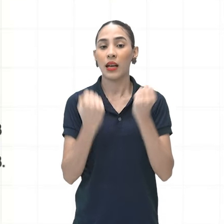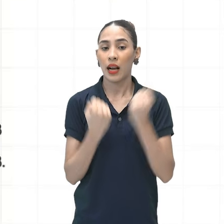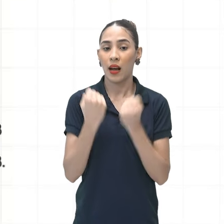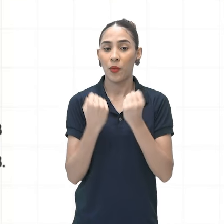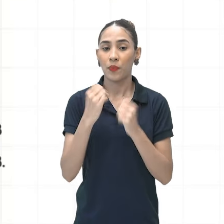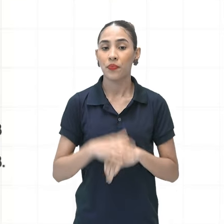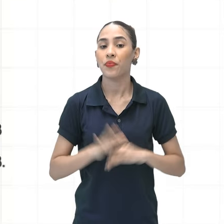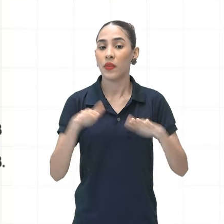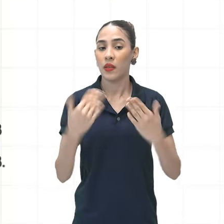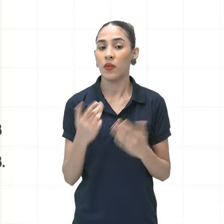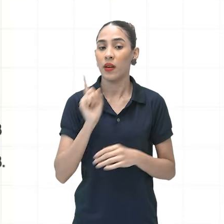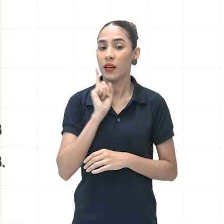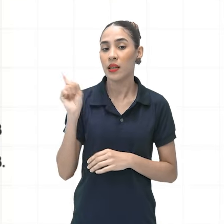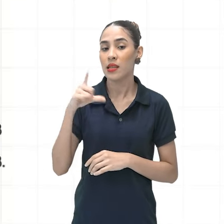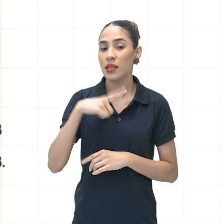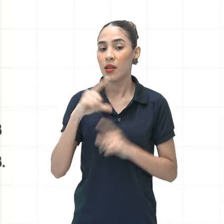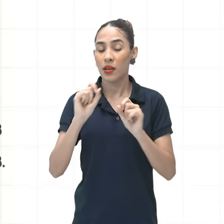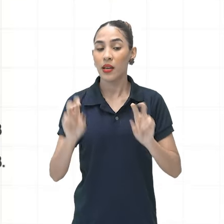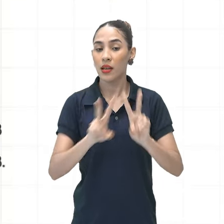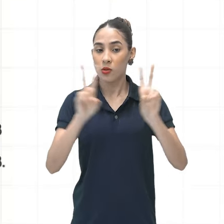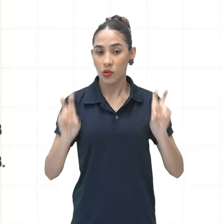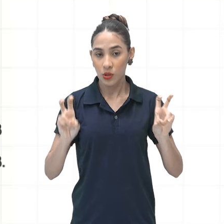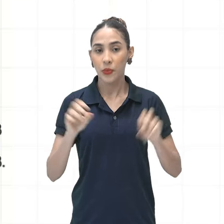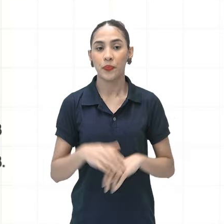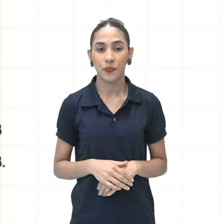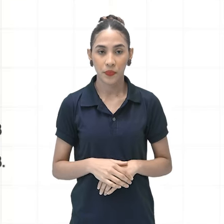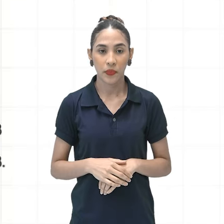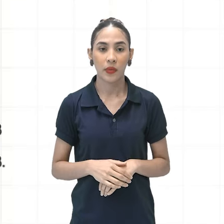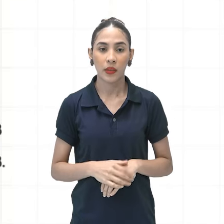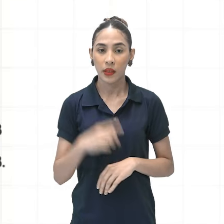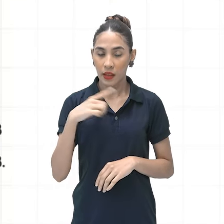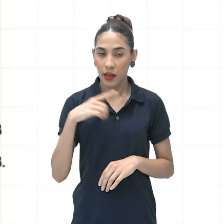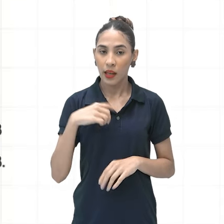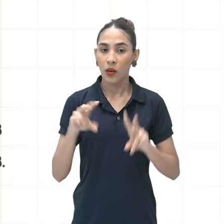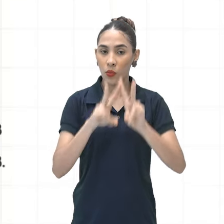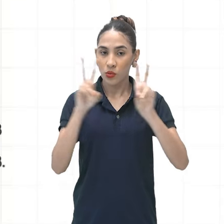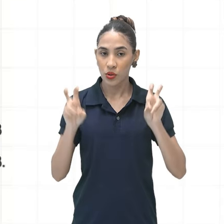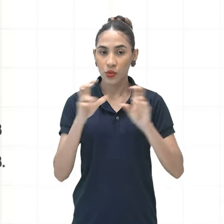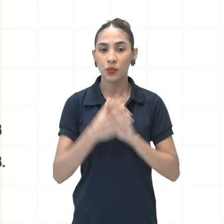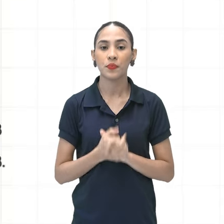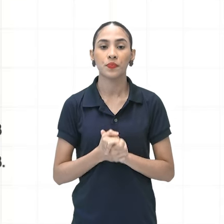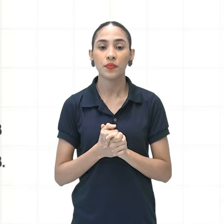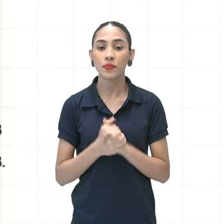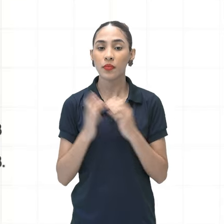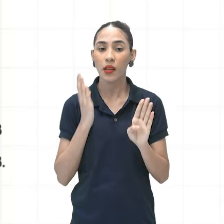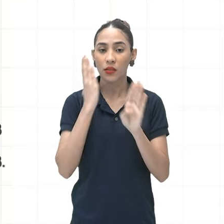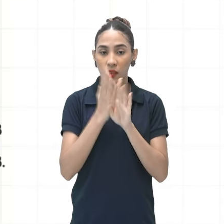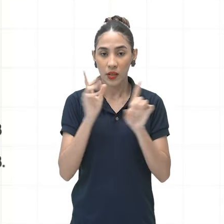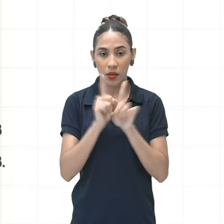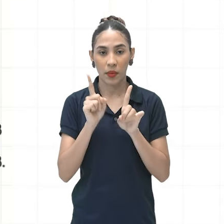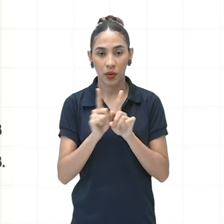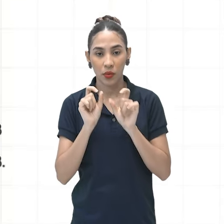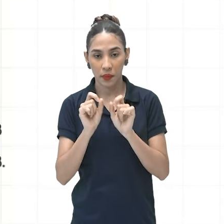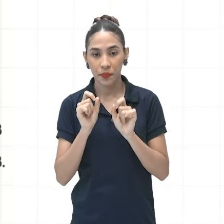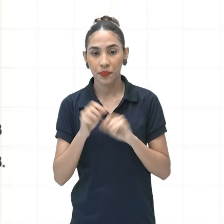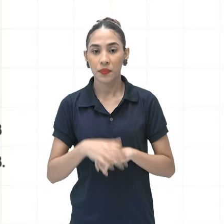olha só, o gráfico ele contém o título, né? Nós temos aqui o título, identificando